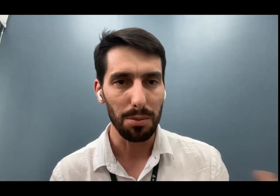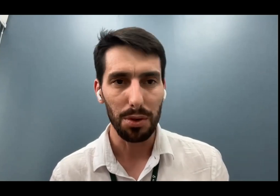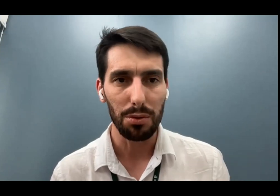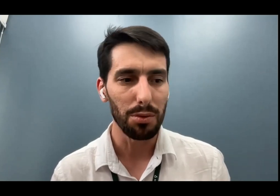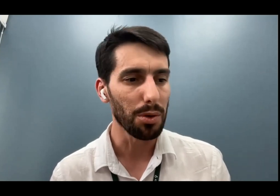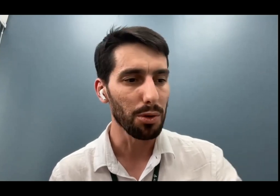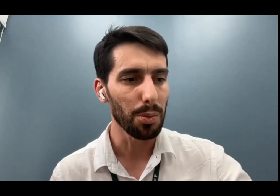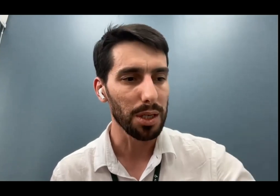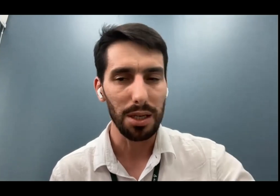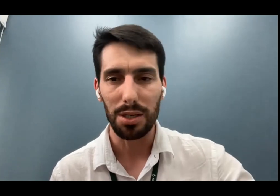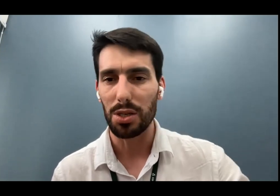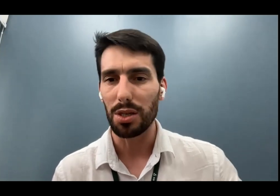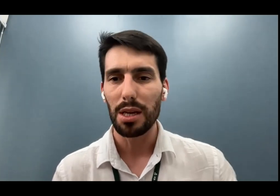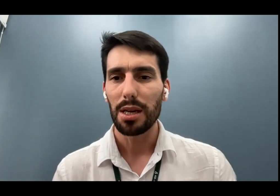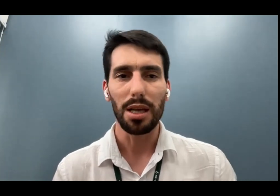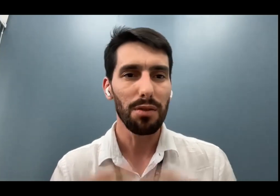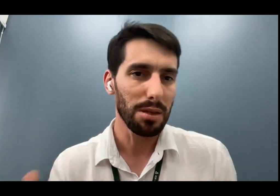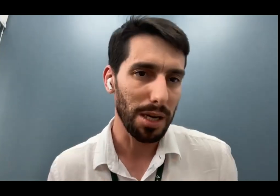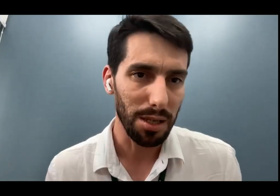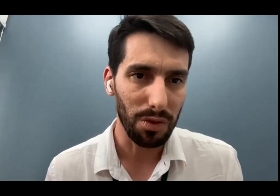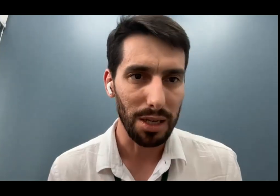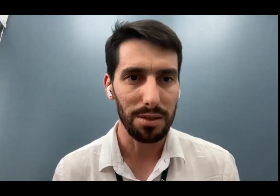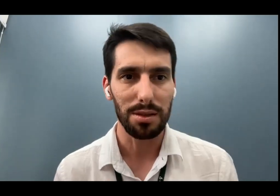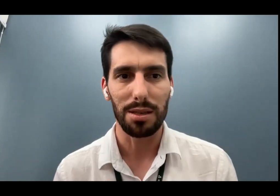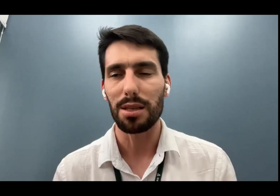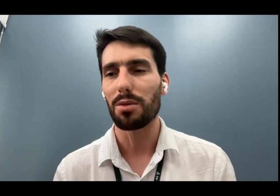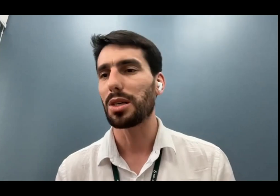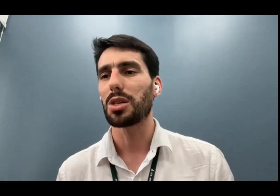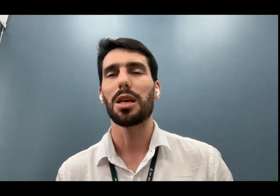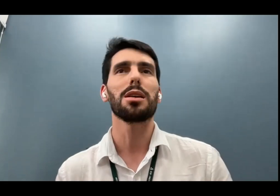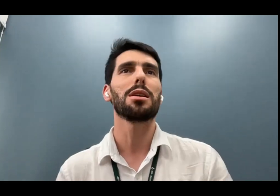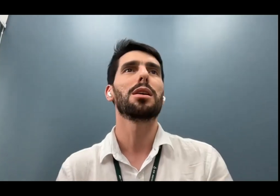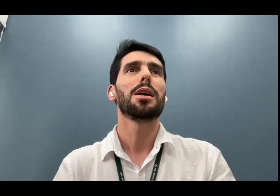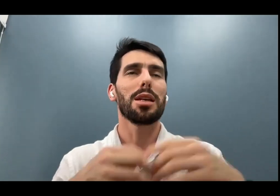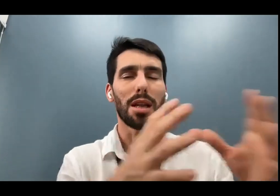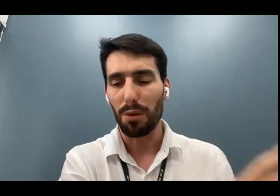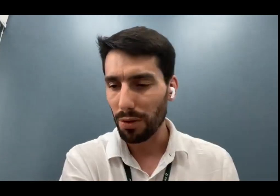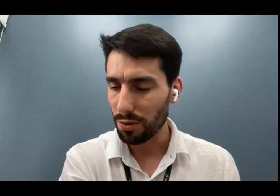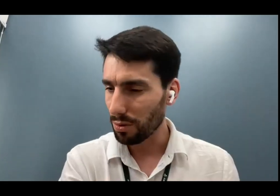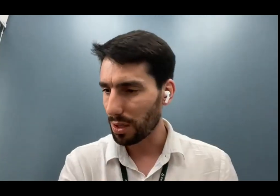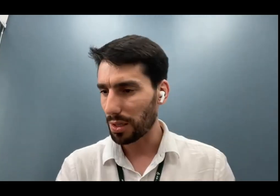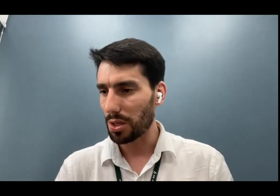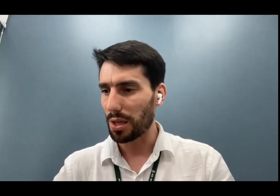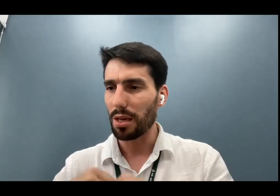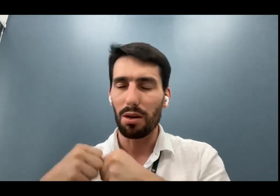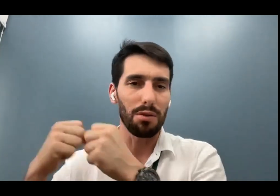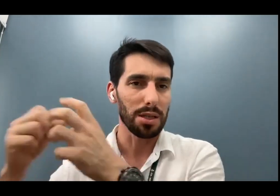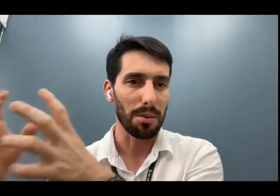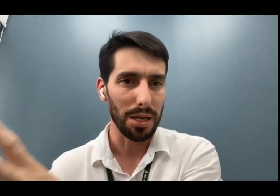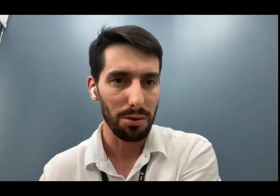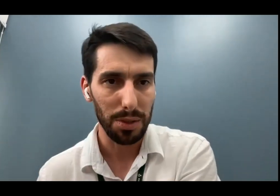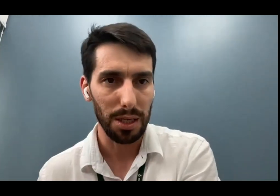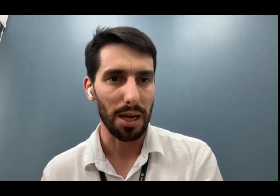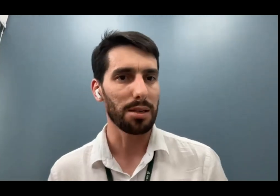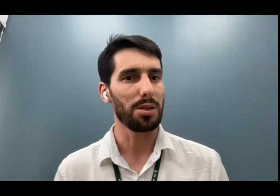venho conversando sempre com o meu grupo aqui. A gente tem que fazer mais atividades de extensão, a gente tem que treinar professores, a gente tem